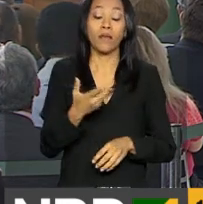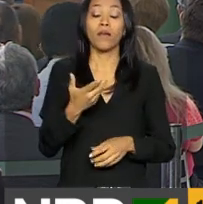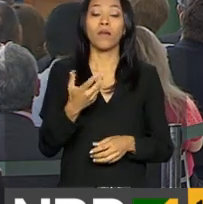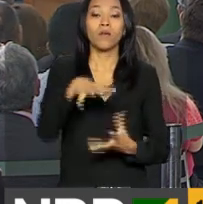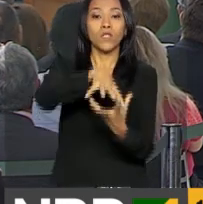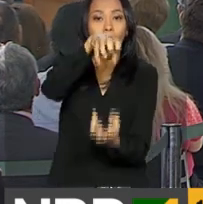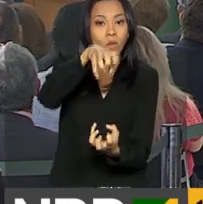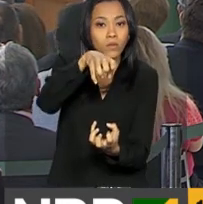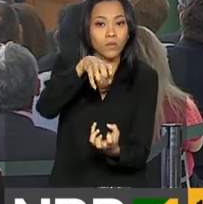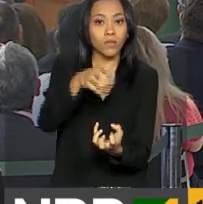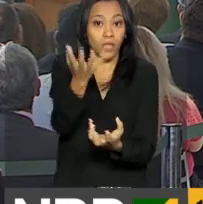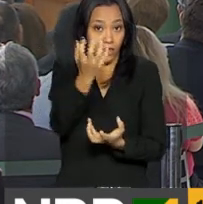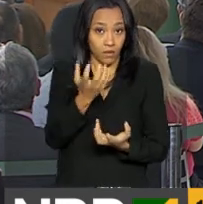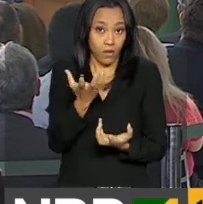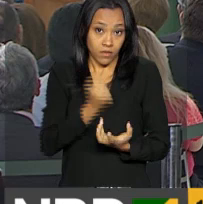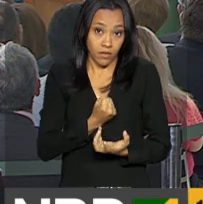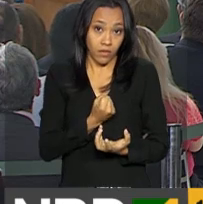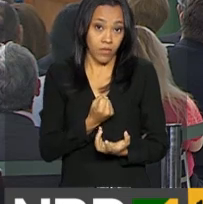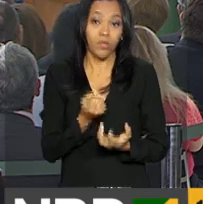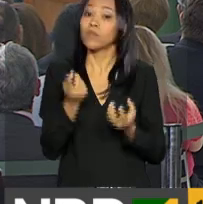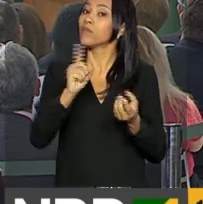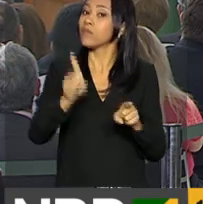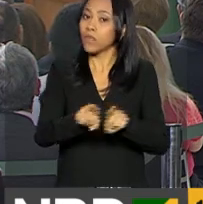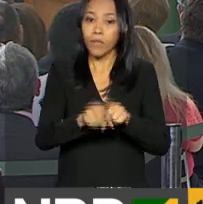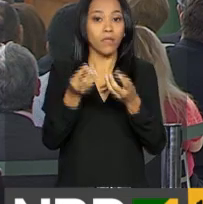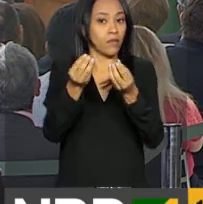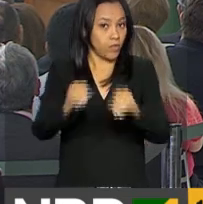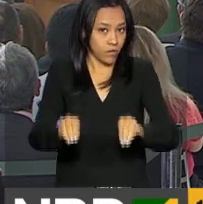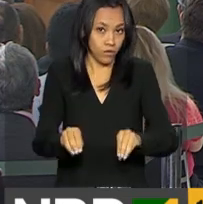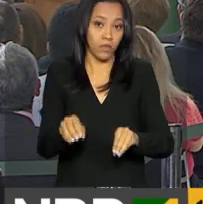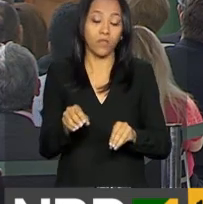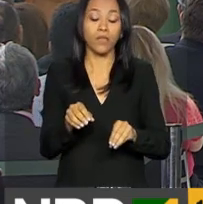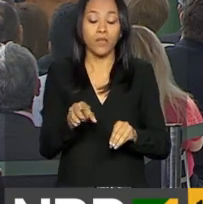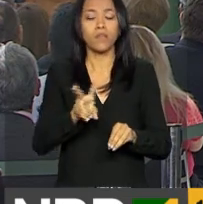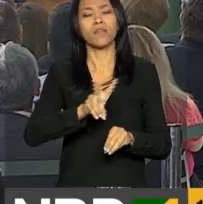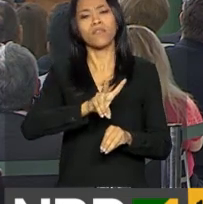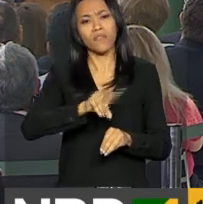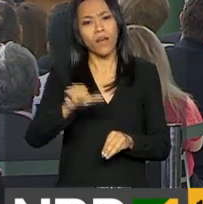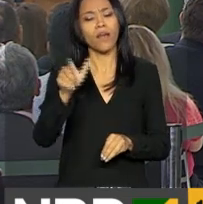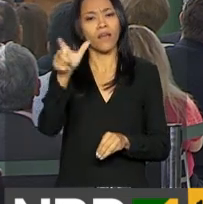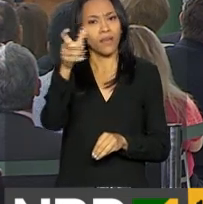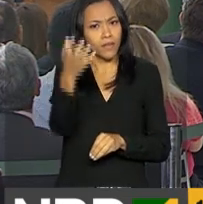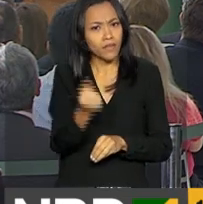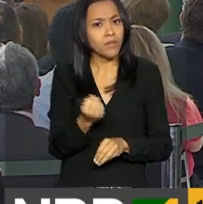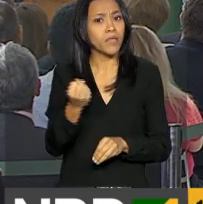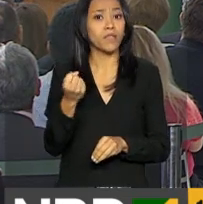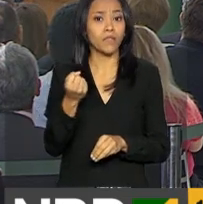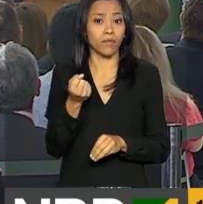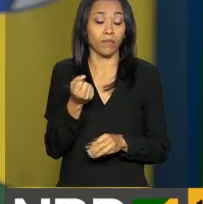idade, não é, Marcelo Caetano? E que devem receber uma remuneração do Estado. Estão fora.